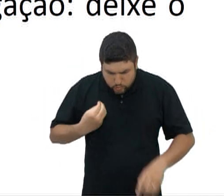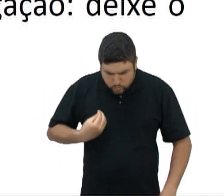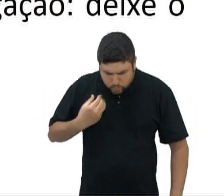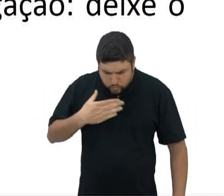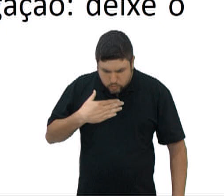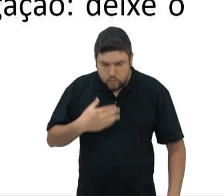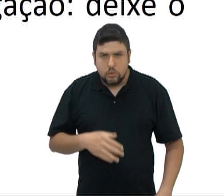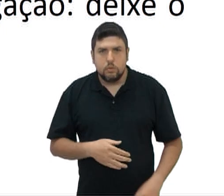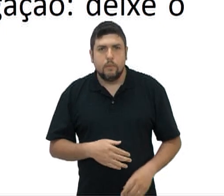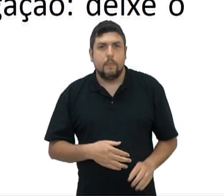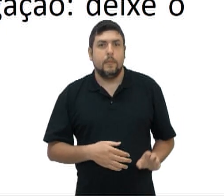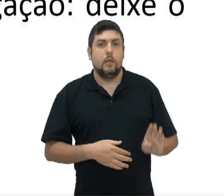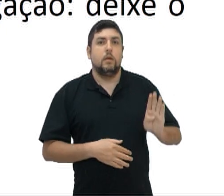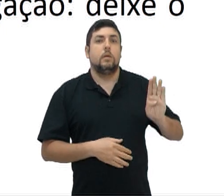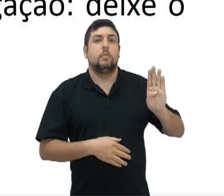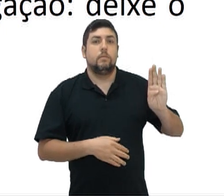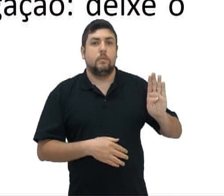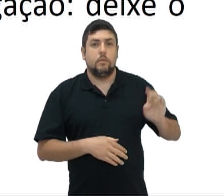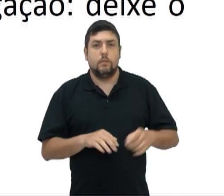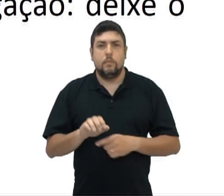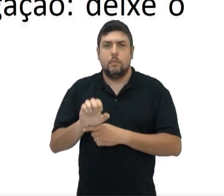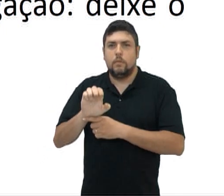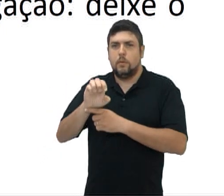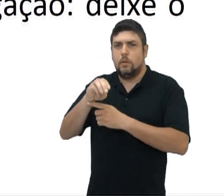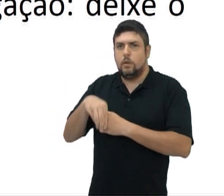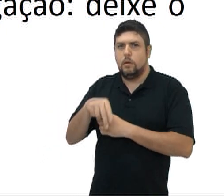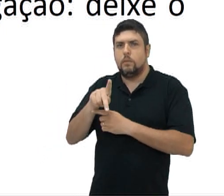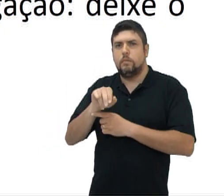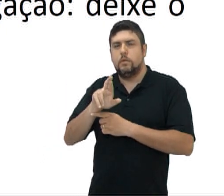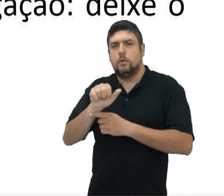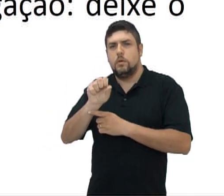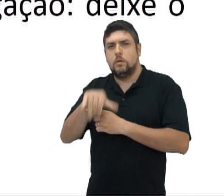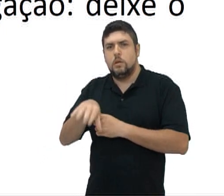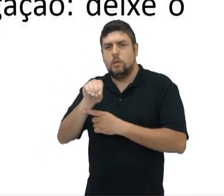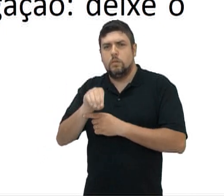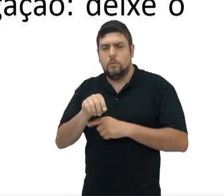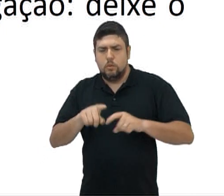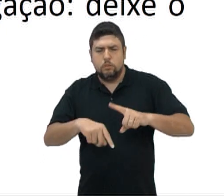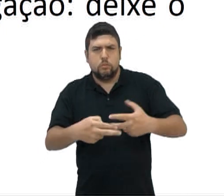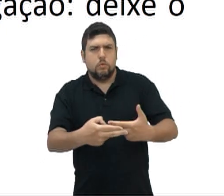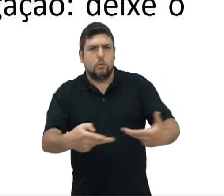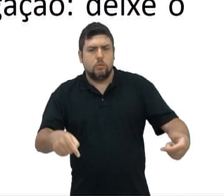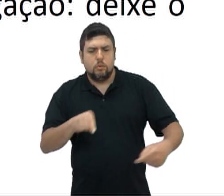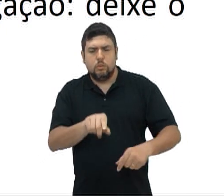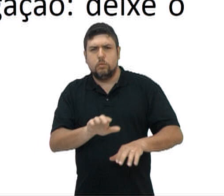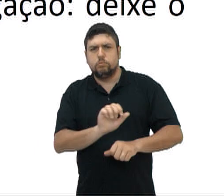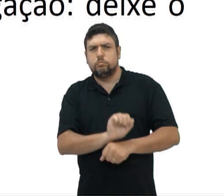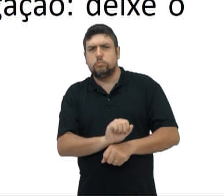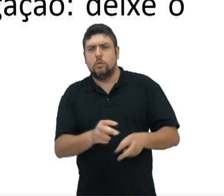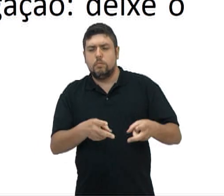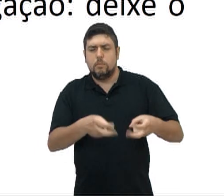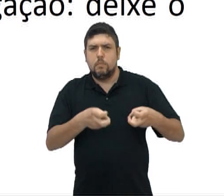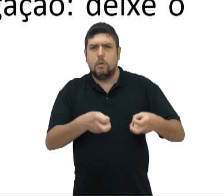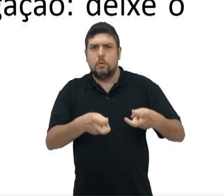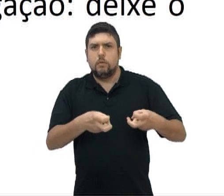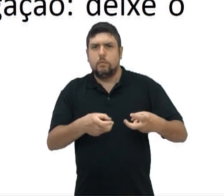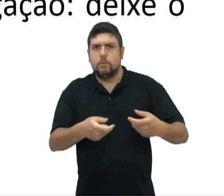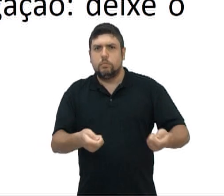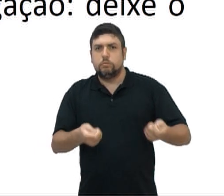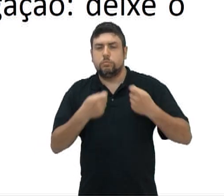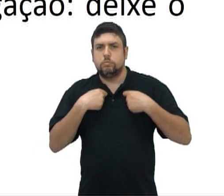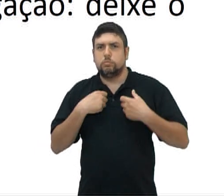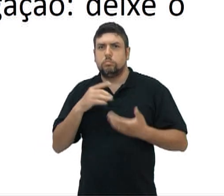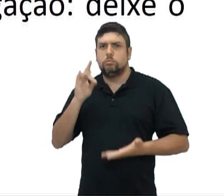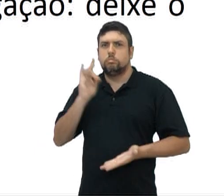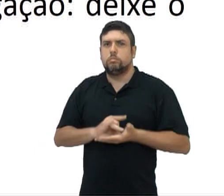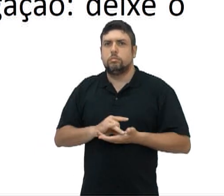letra B. O empirismo é uma forma de autonegação. Deixe o objeto falar por si só, a partir disso a verdade é acessível.